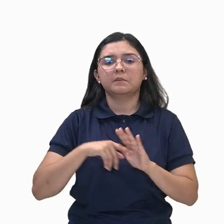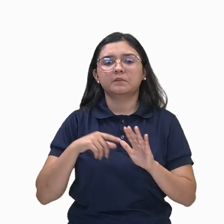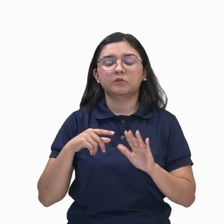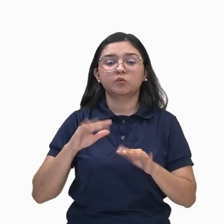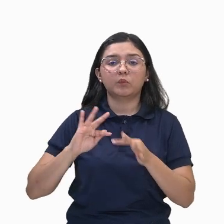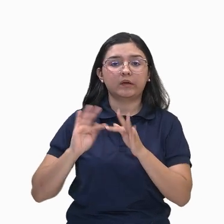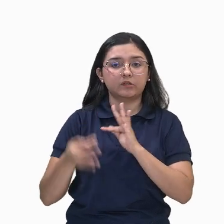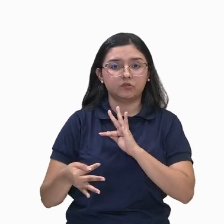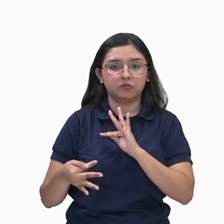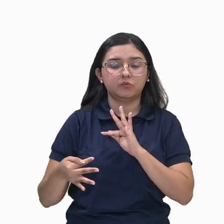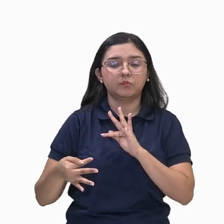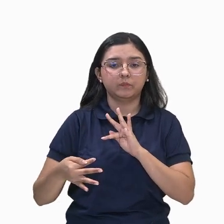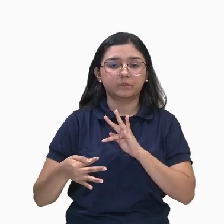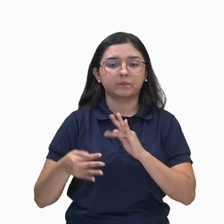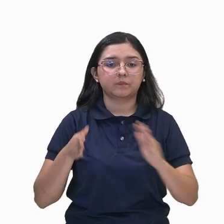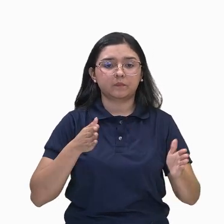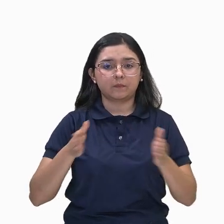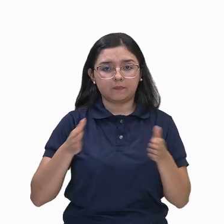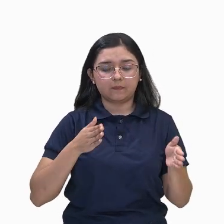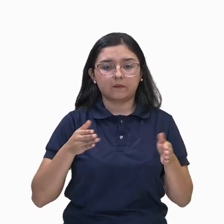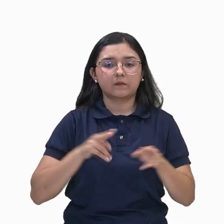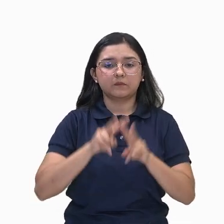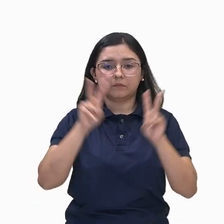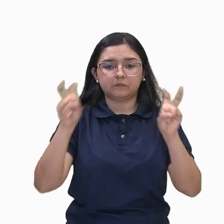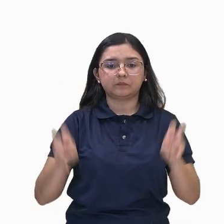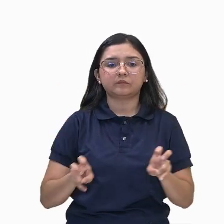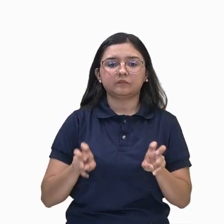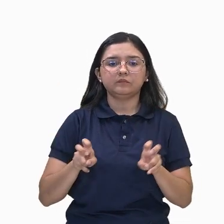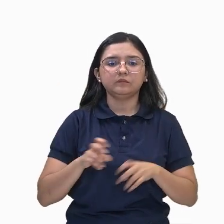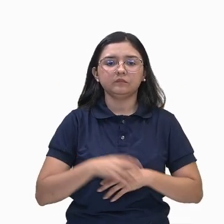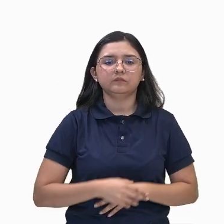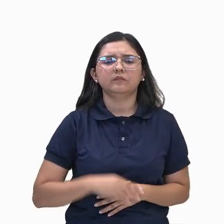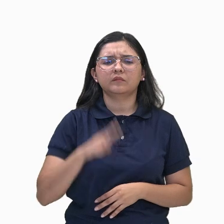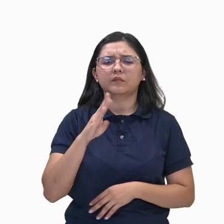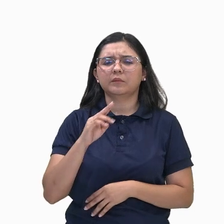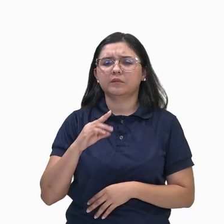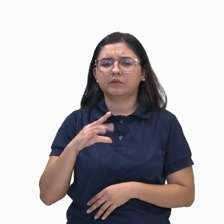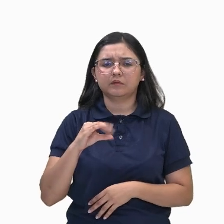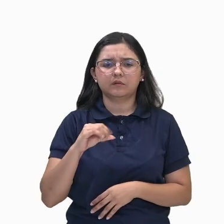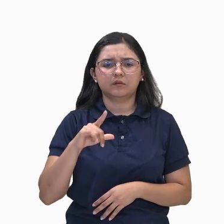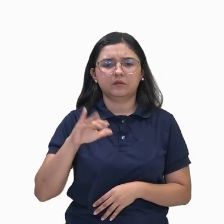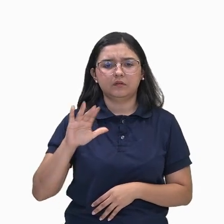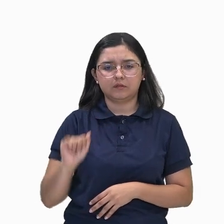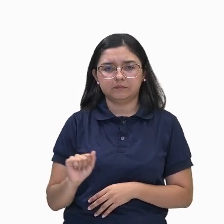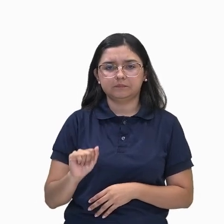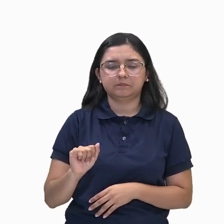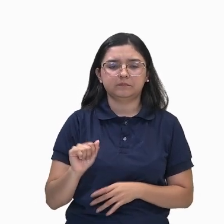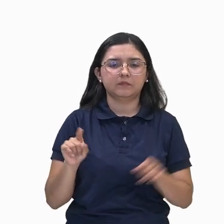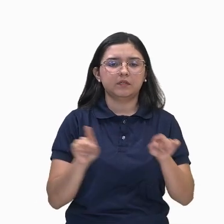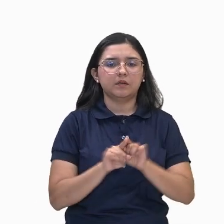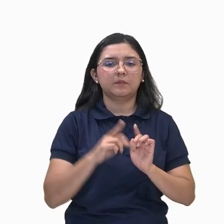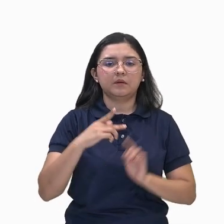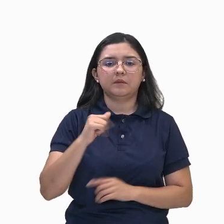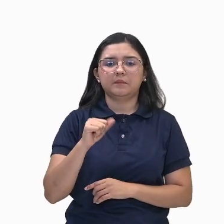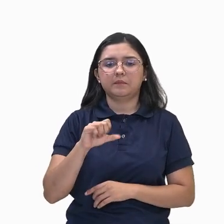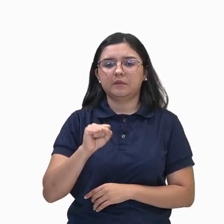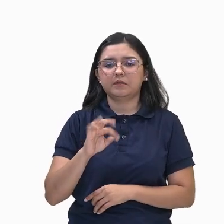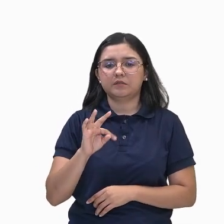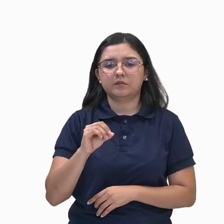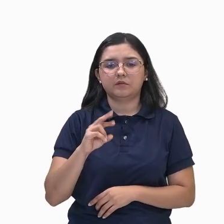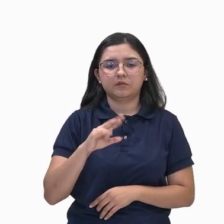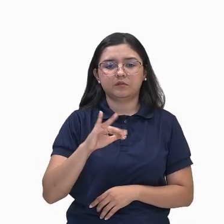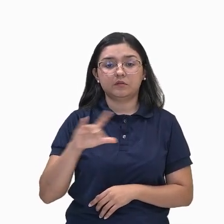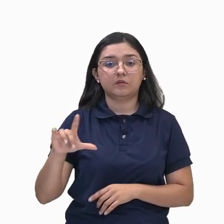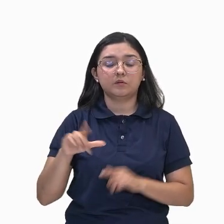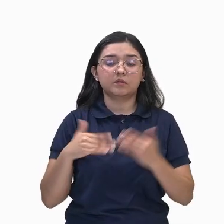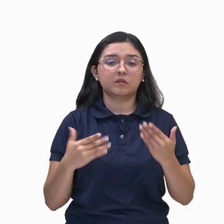do arcadismo, que é essa temática bucólica e pastoril, em que a natureza é relatada